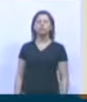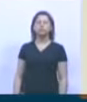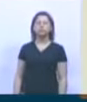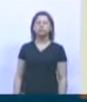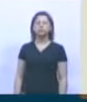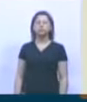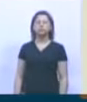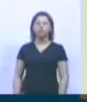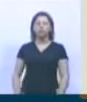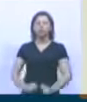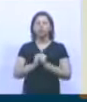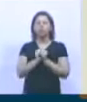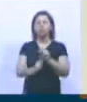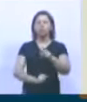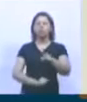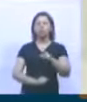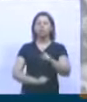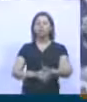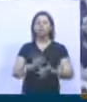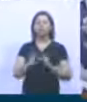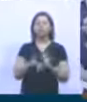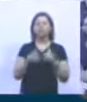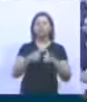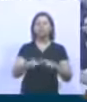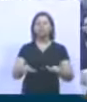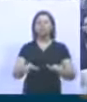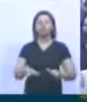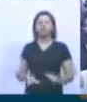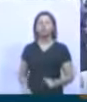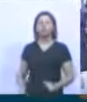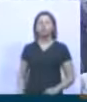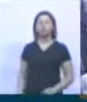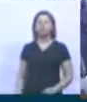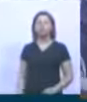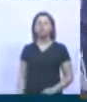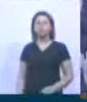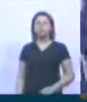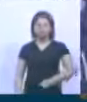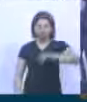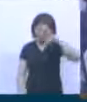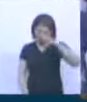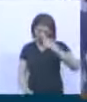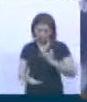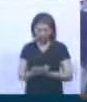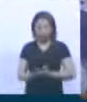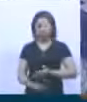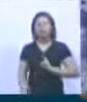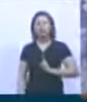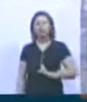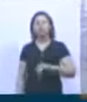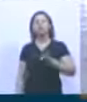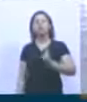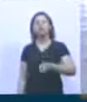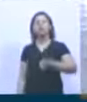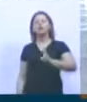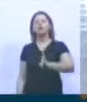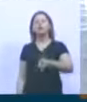estou, contigo estou. E creia que para sempre estarei. E creia que